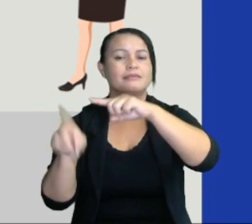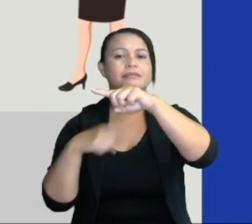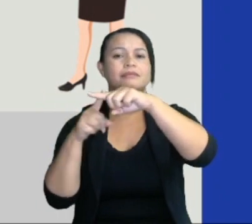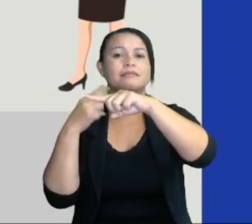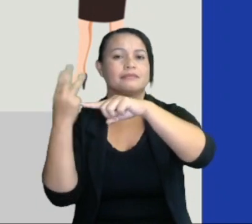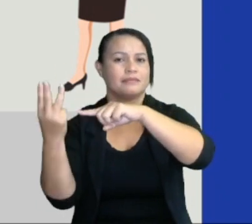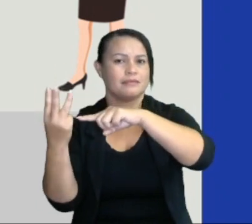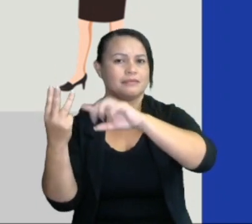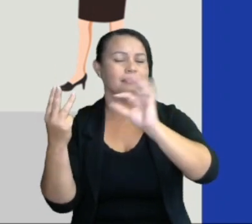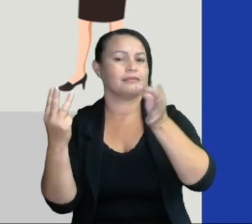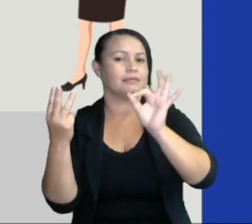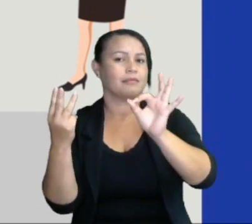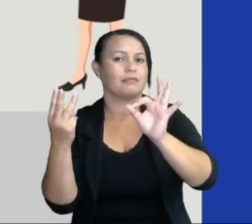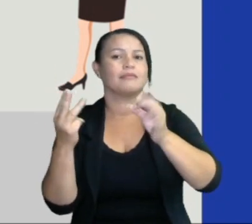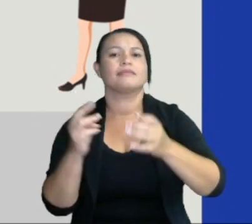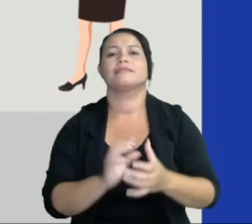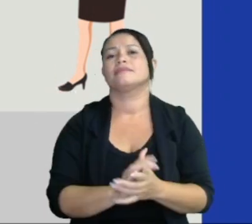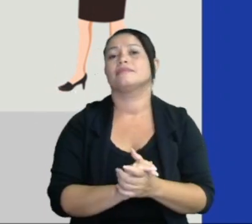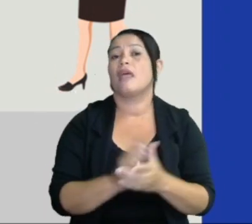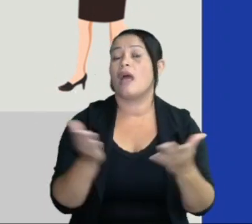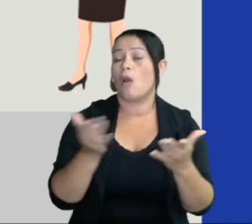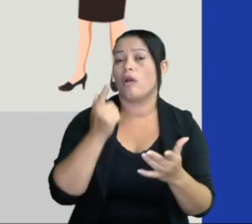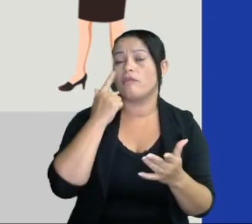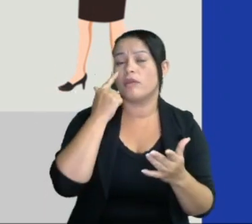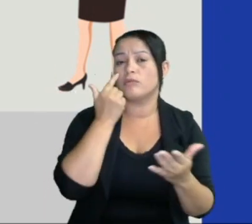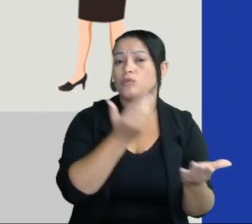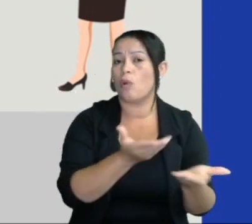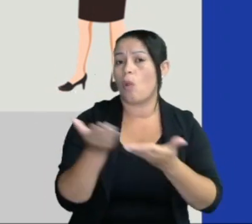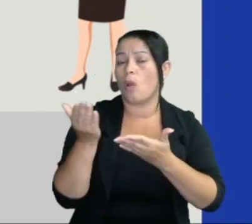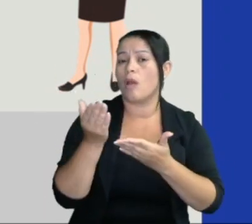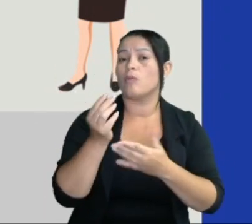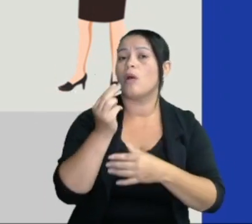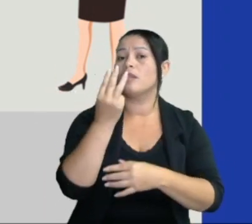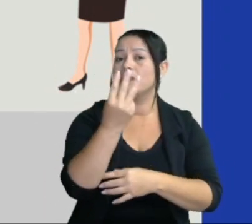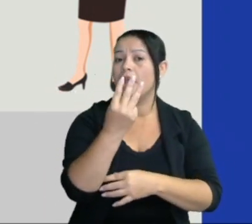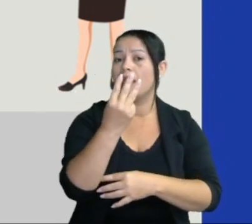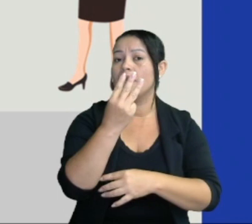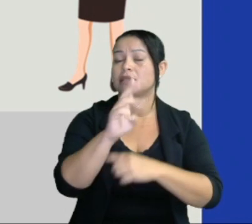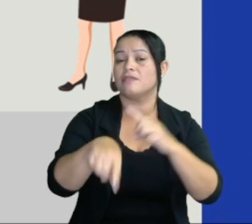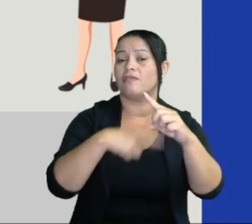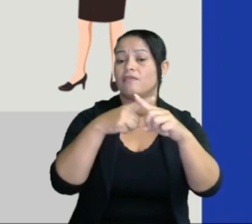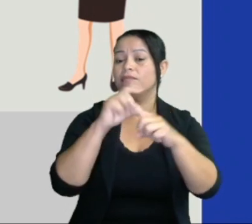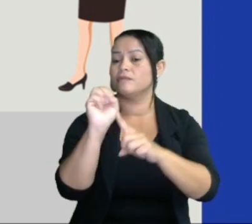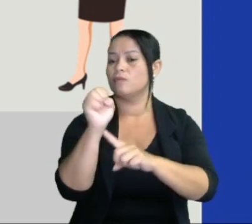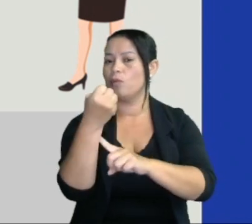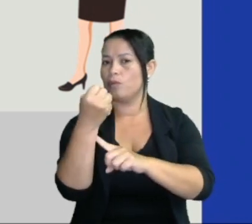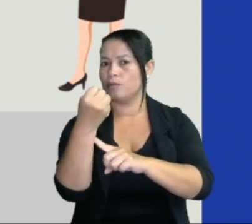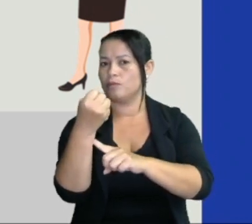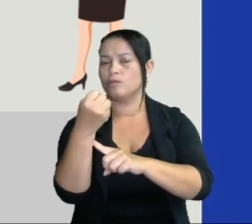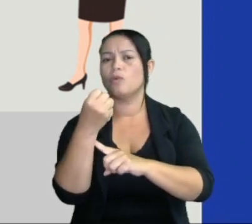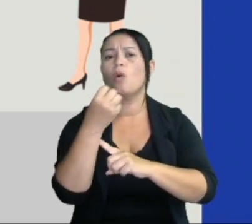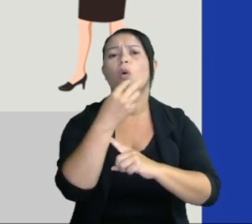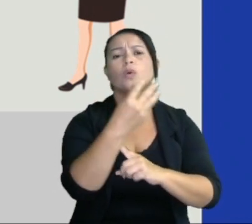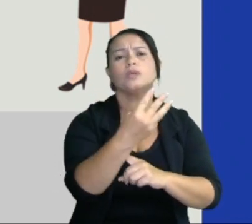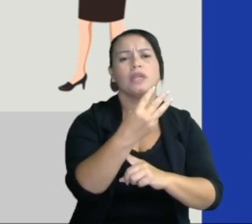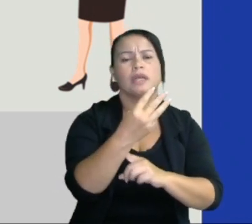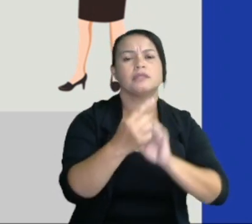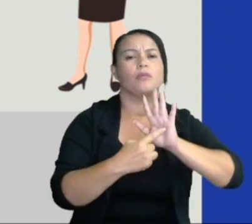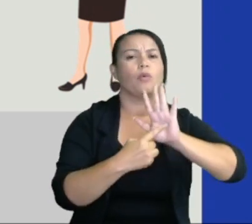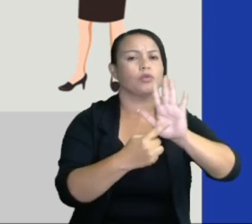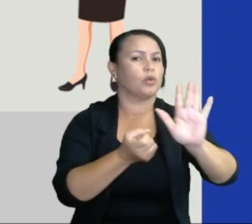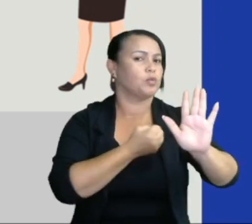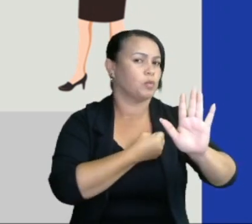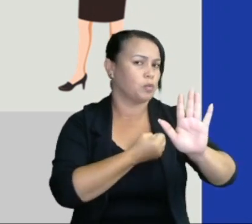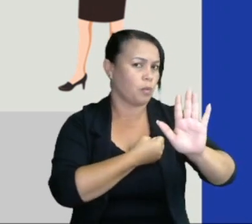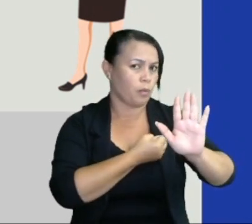3 mais 3, certo? A gente colocou 3 8 vezes. O 3 está representando